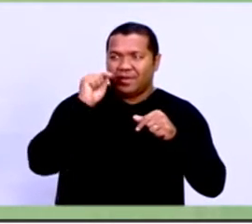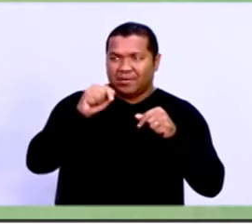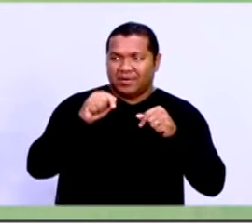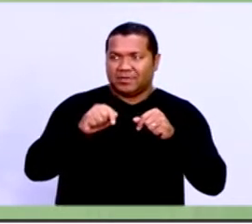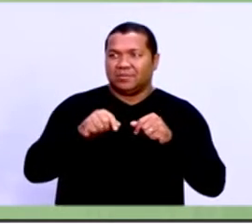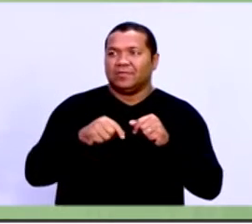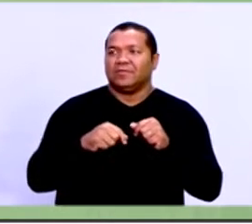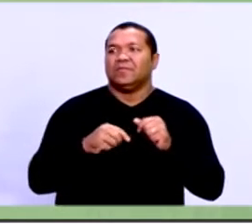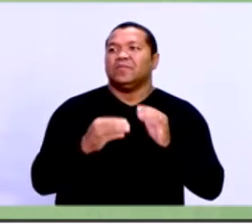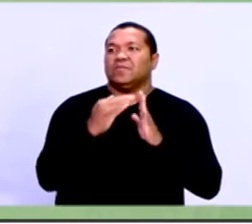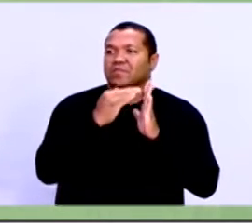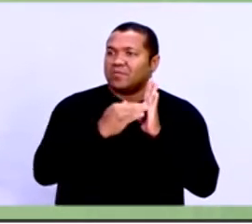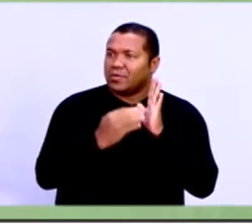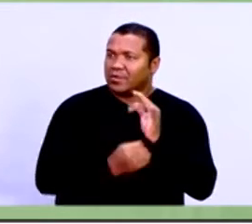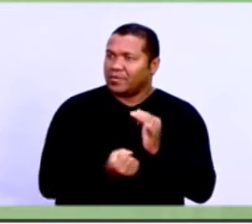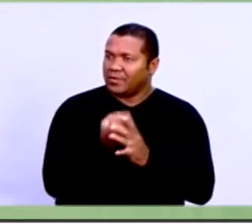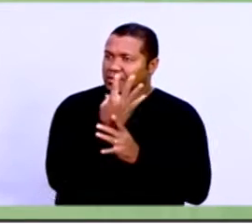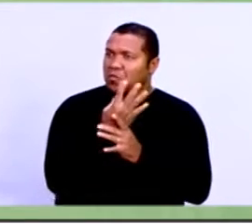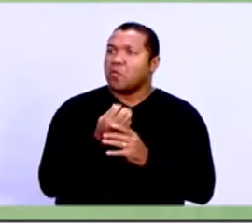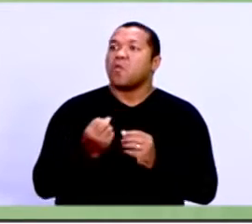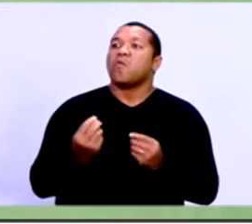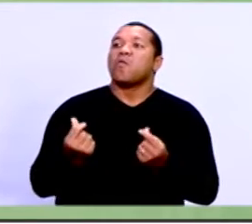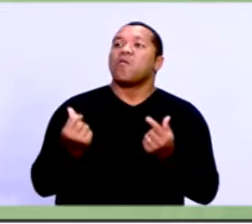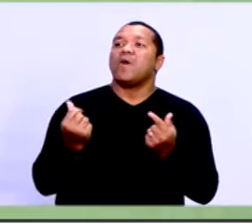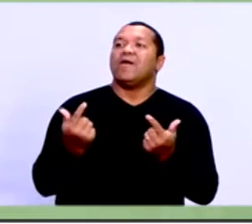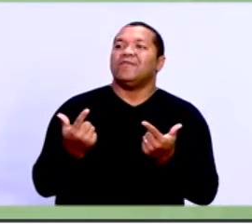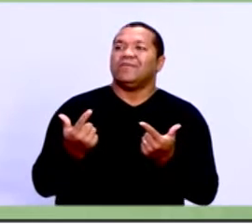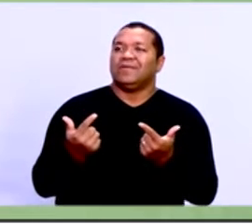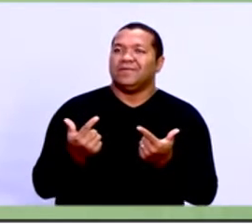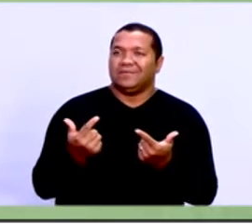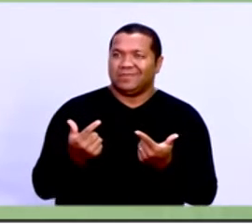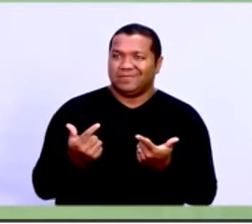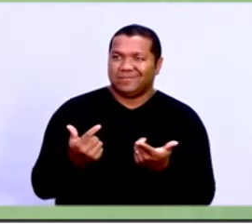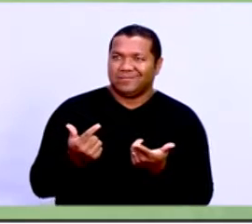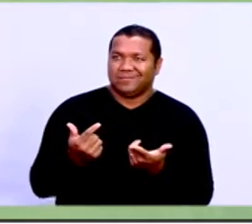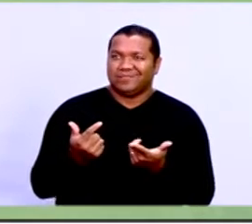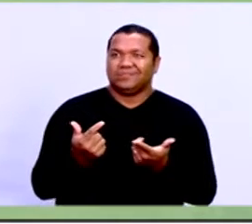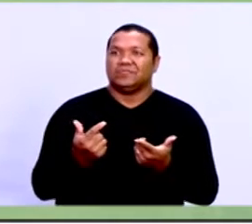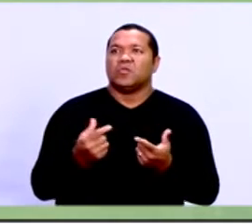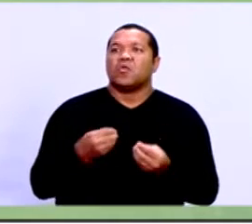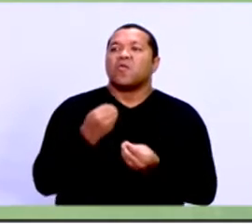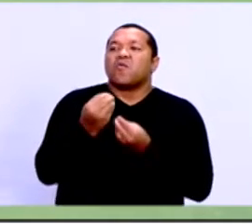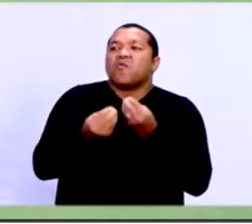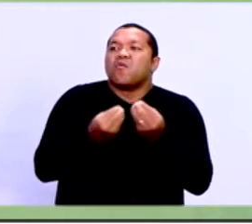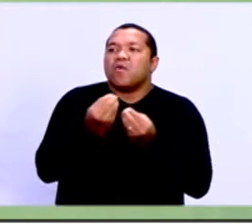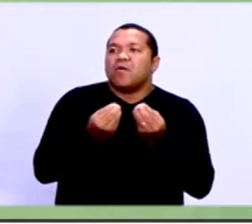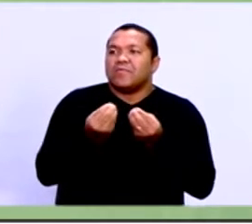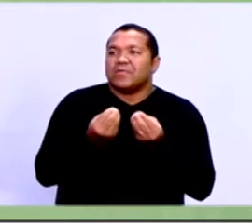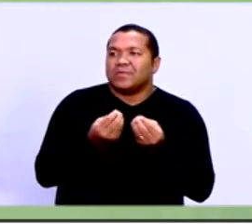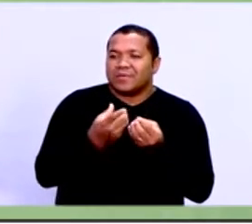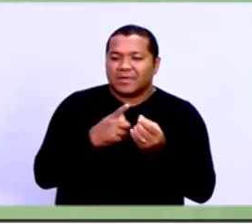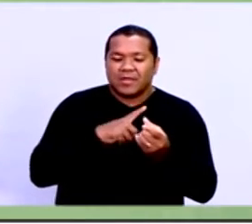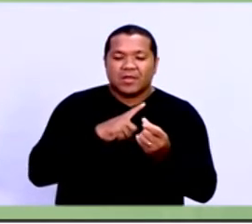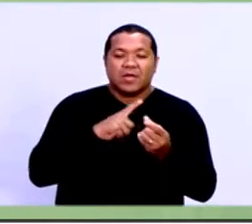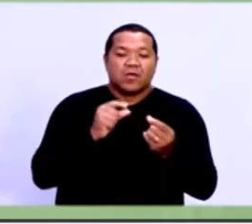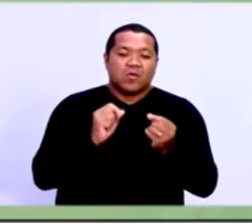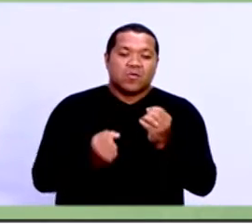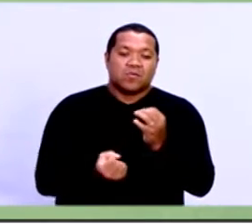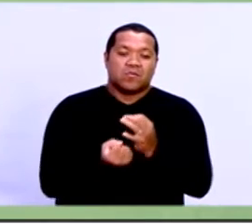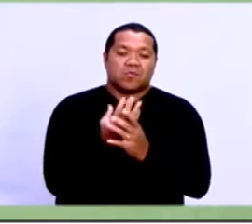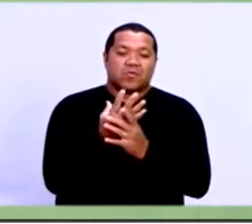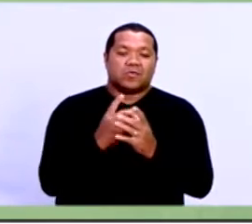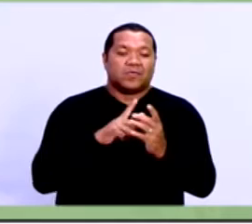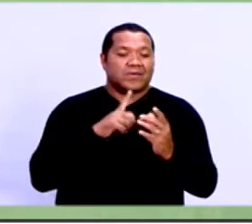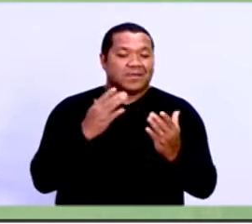lançado qual o valor do produto adicionará como o produto pode ser comparado a produtos